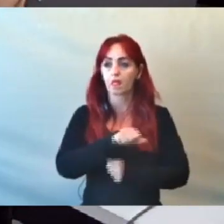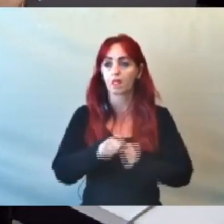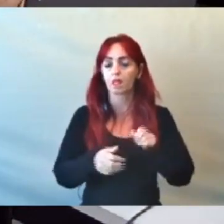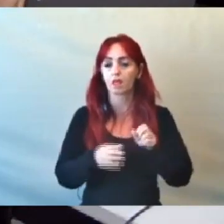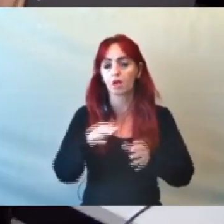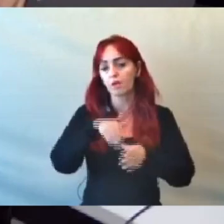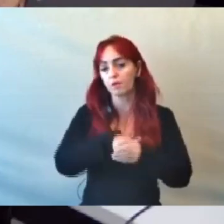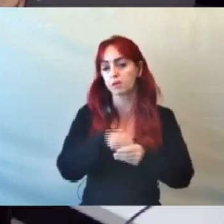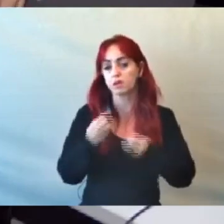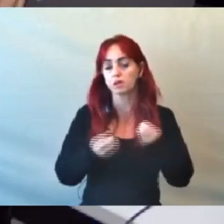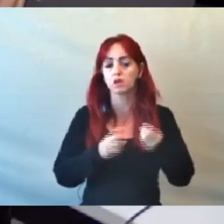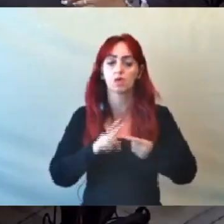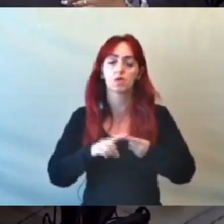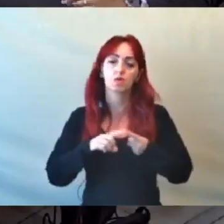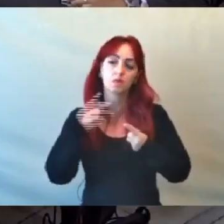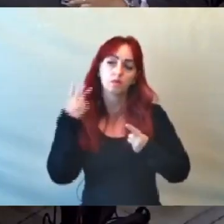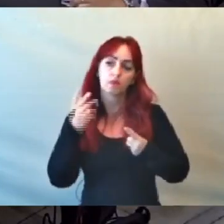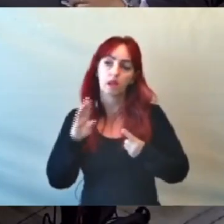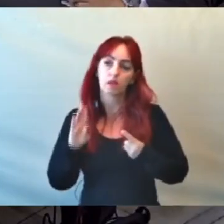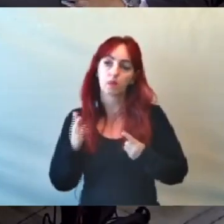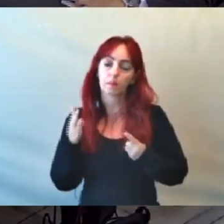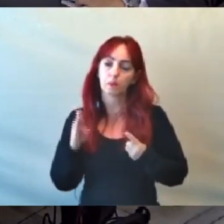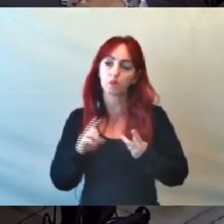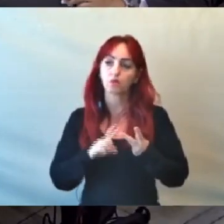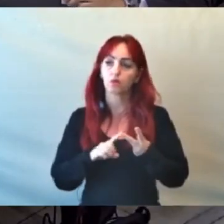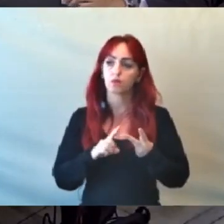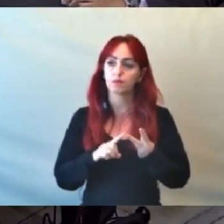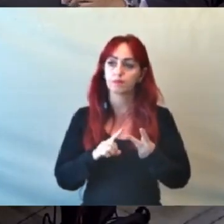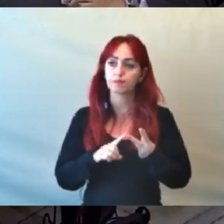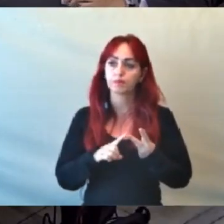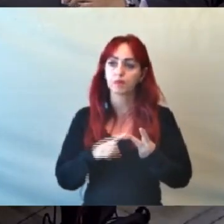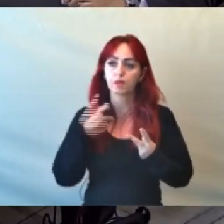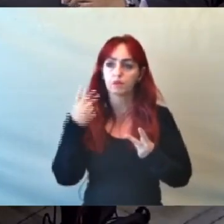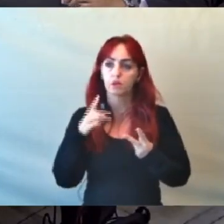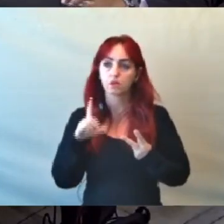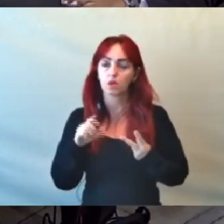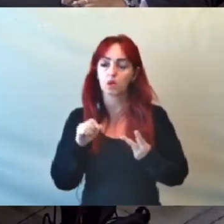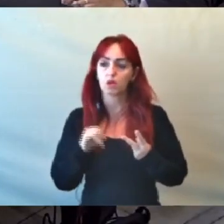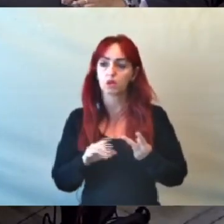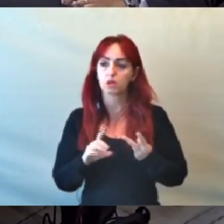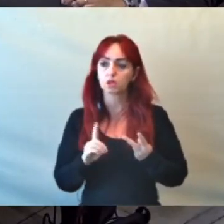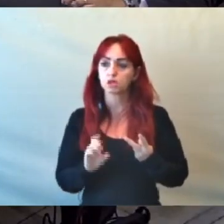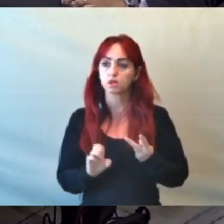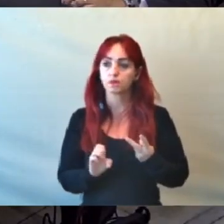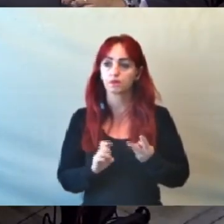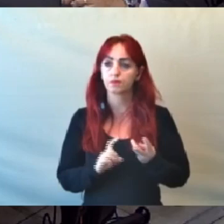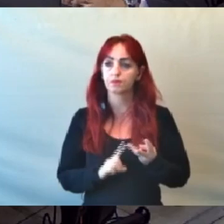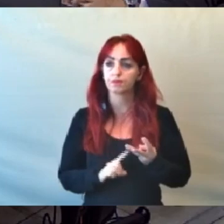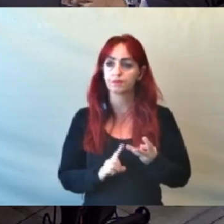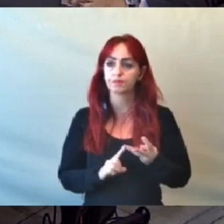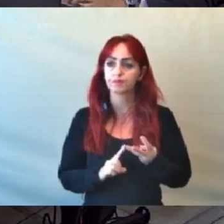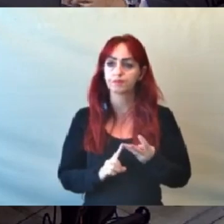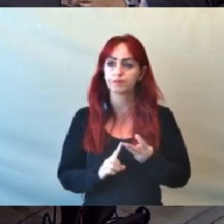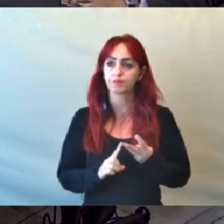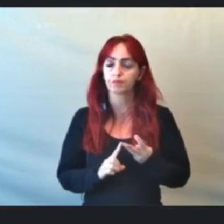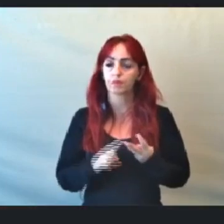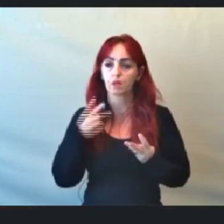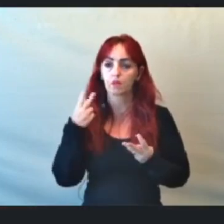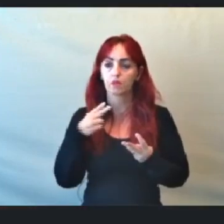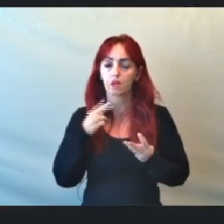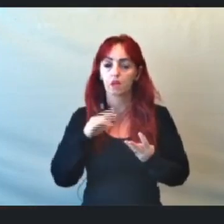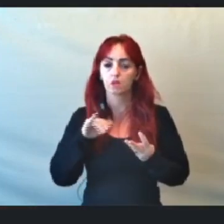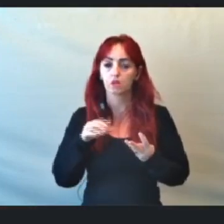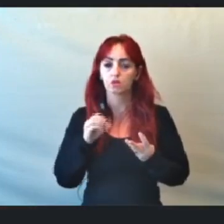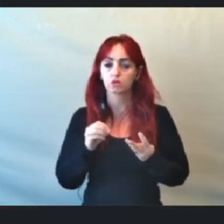de documentos. Como voto, vereadora Luiz Gonçalves? De acordo. Como voto, o vereador Jorge Santos? Presidente,